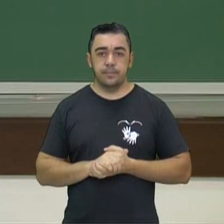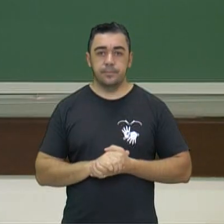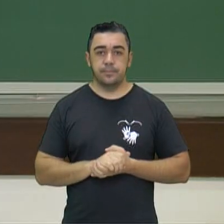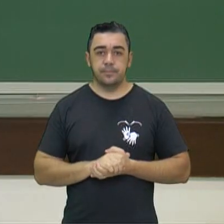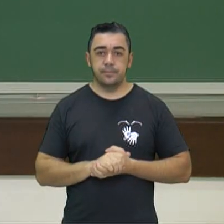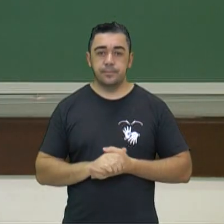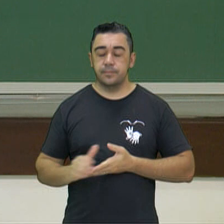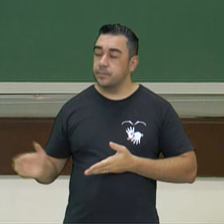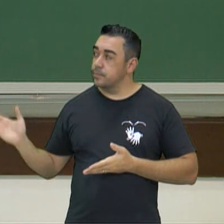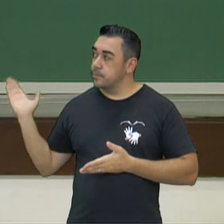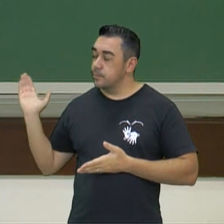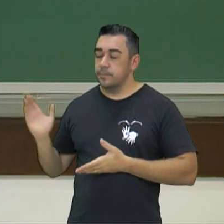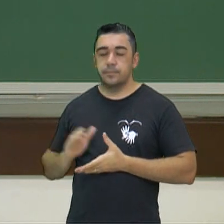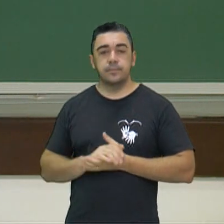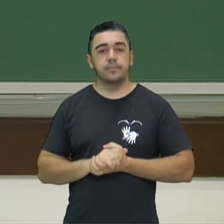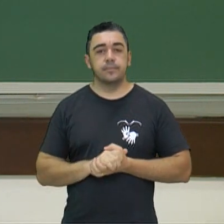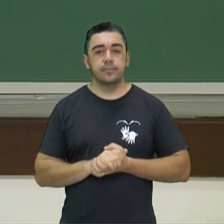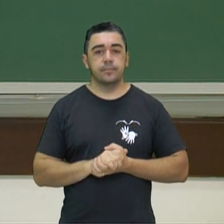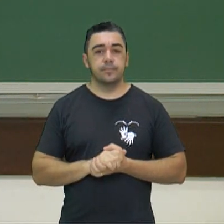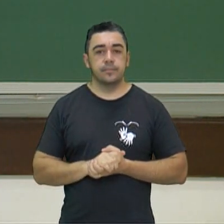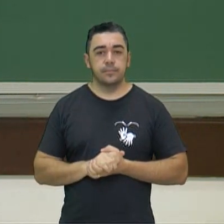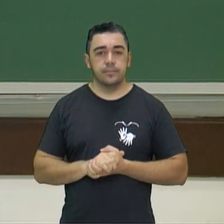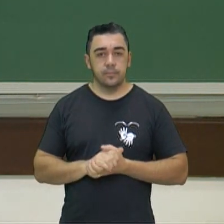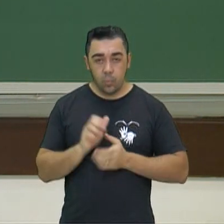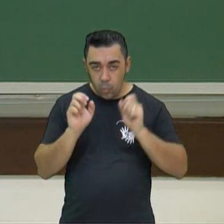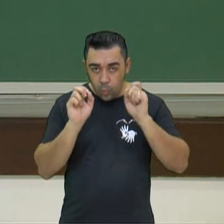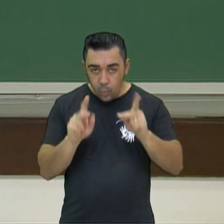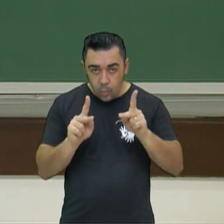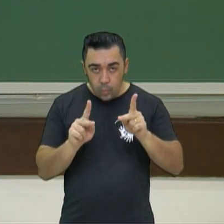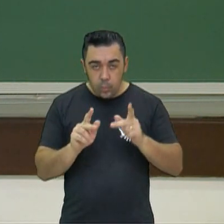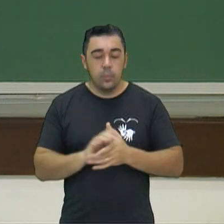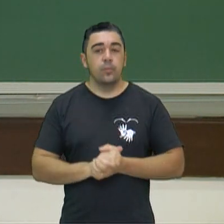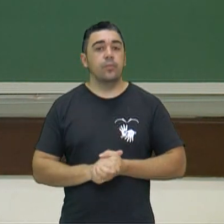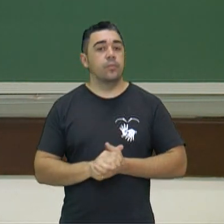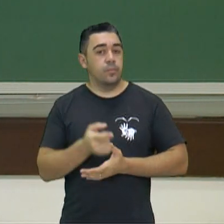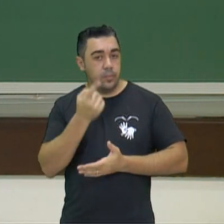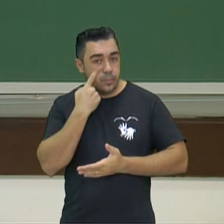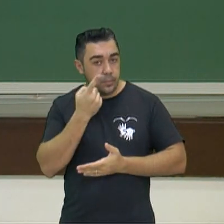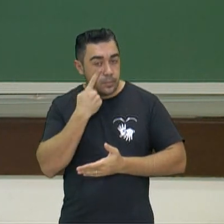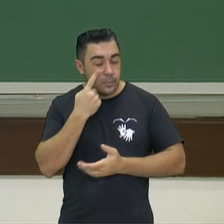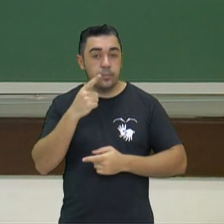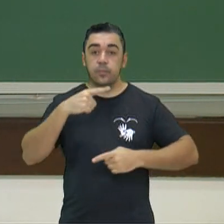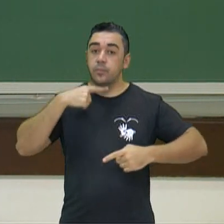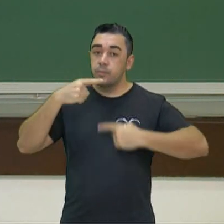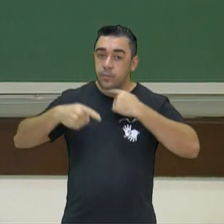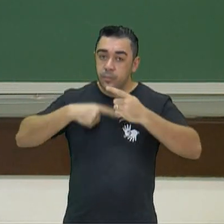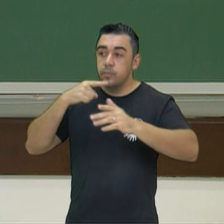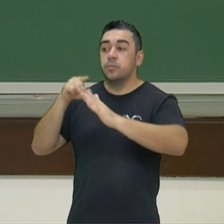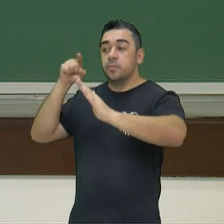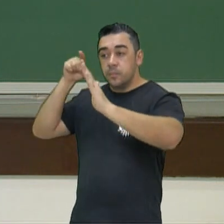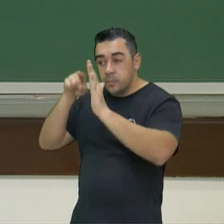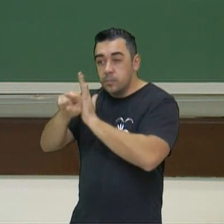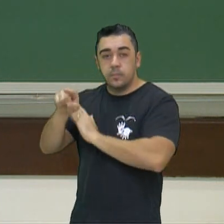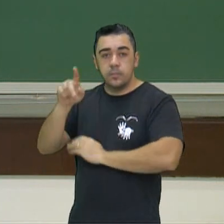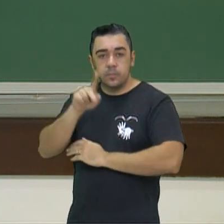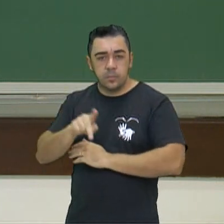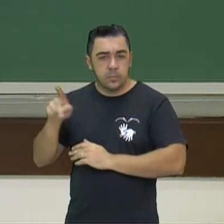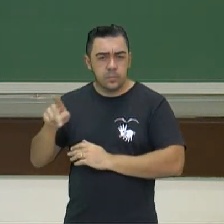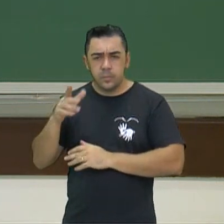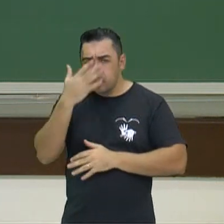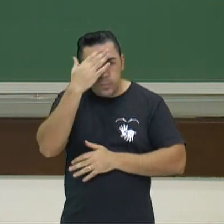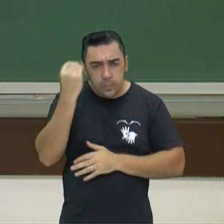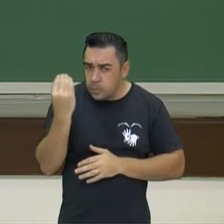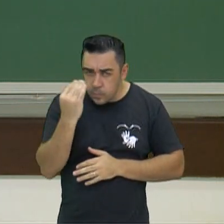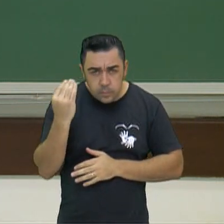ao quadrado e B ao quadrado. Ok? Então, vejam, gente, dúvidas, tirem com o seu professor. Não esqueçam